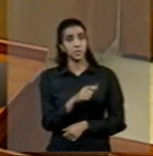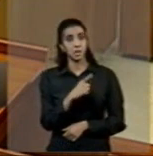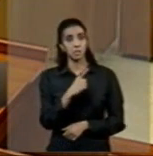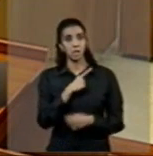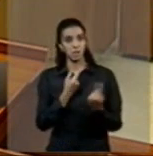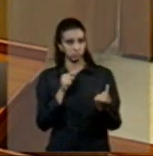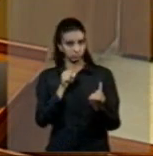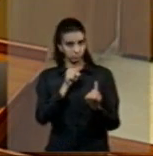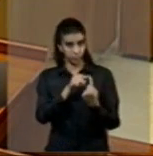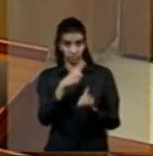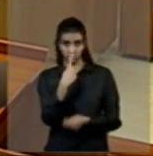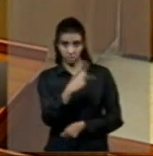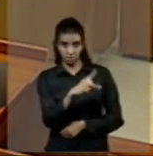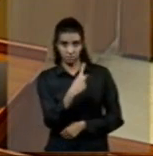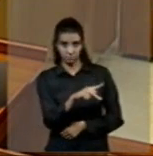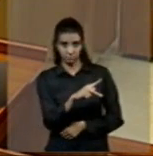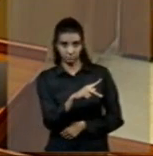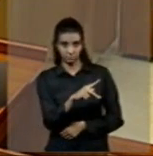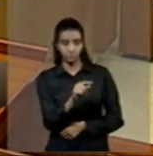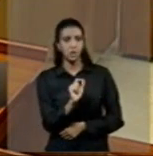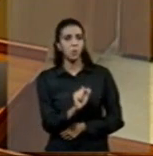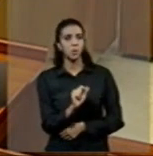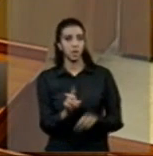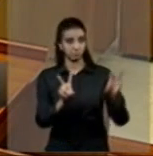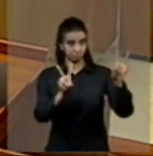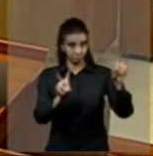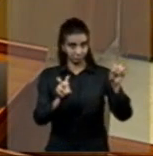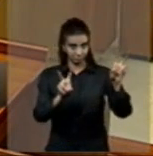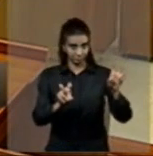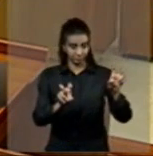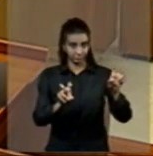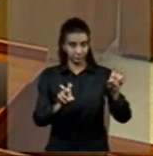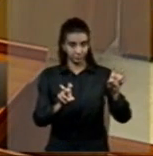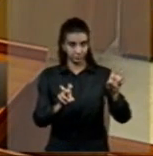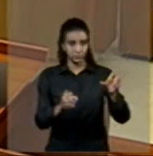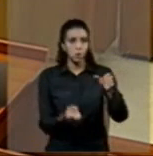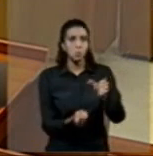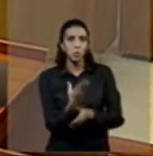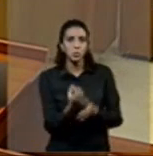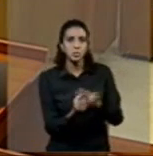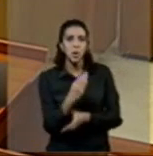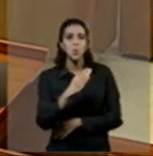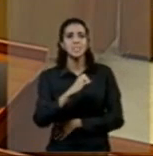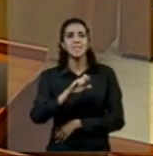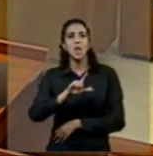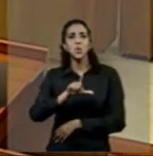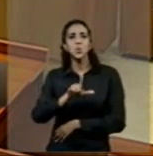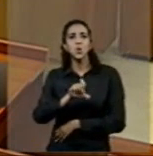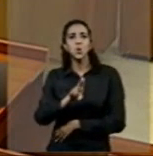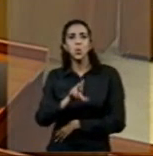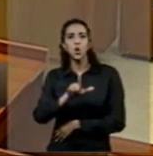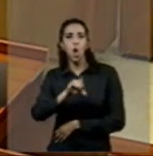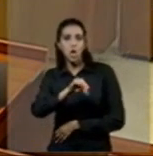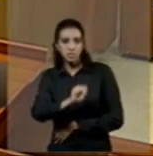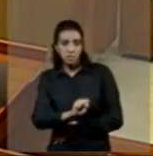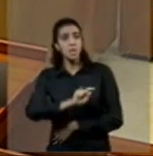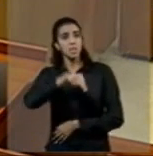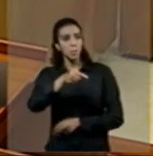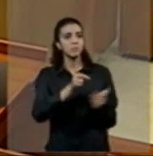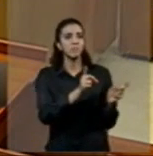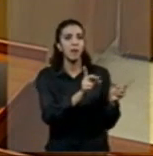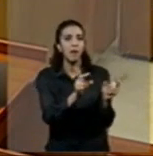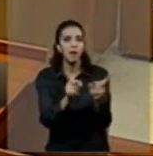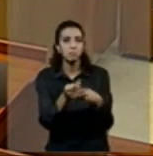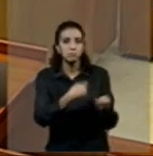da sua existência é produção de celulose para comercialização. Essa é a